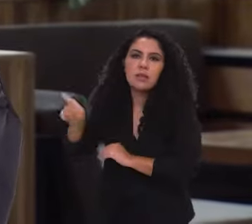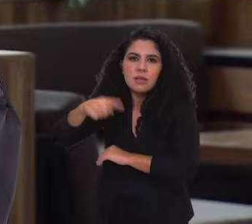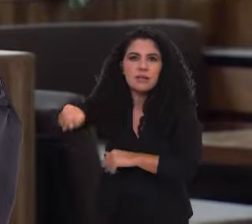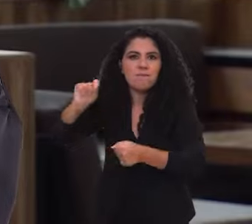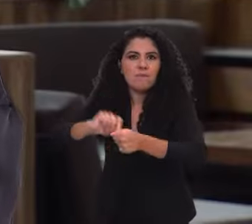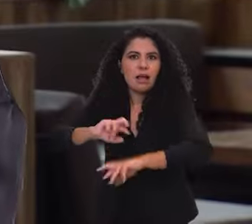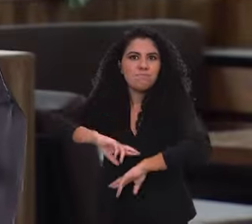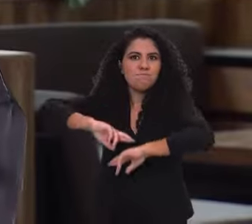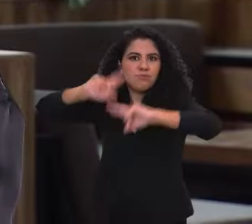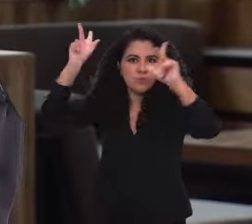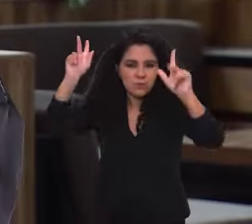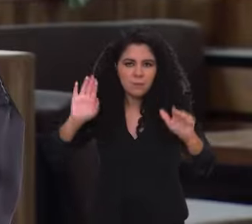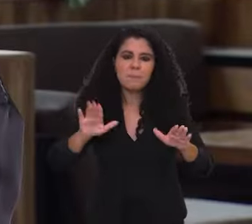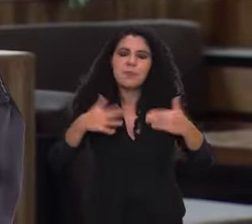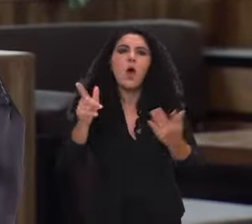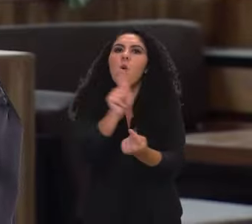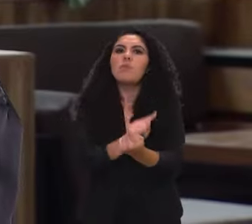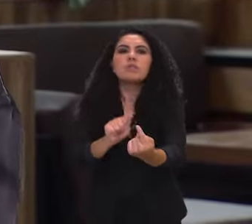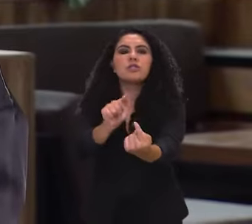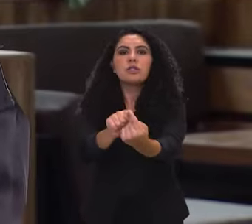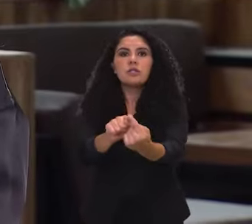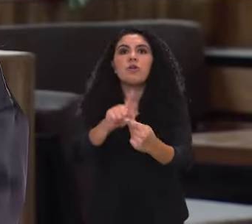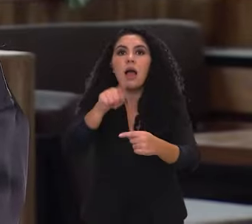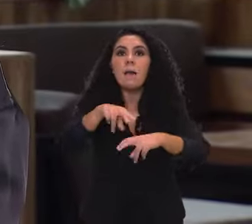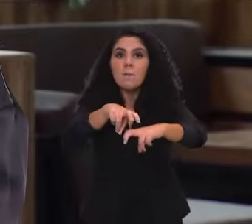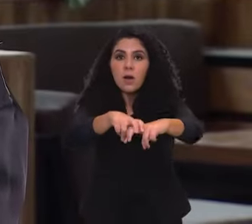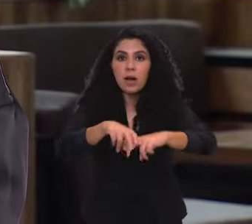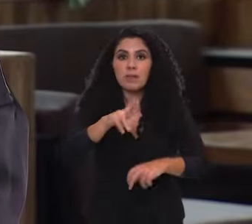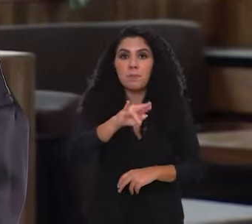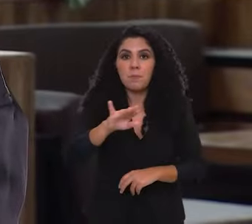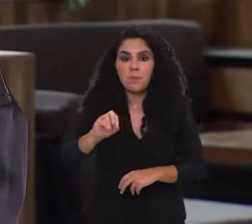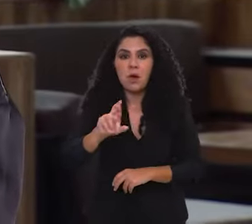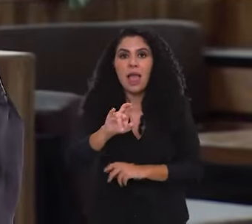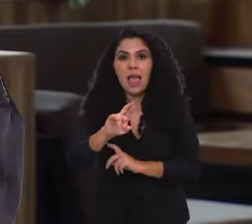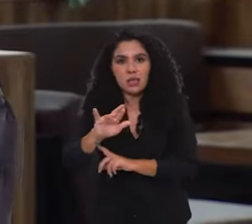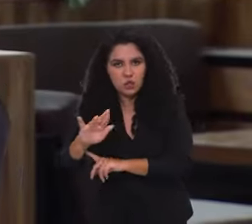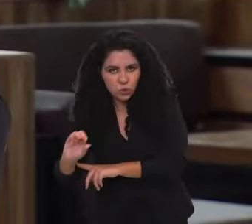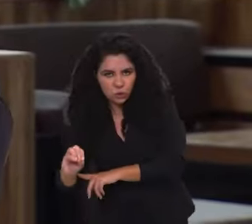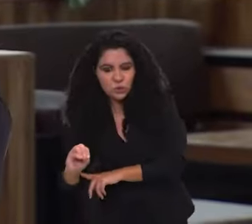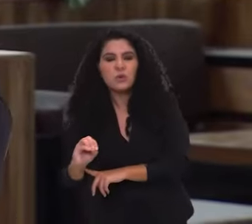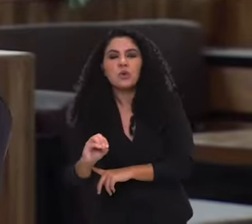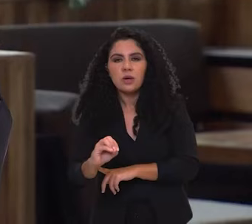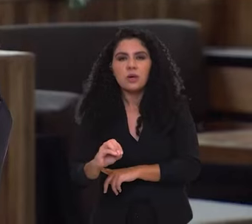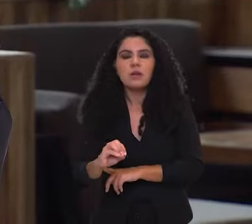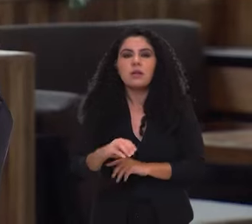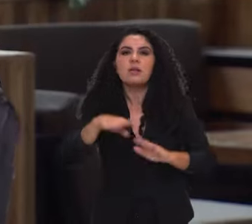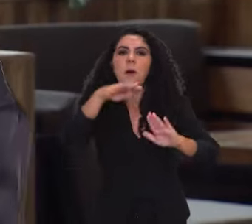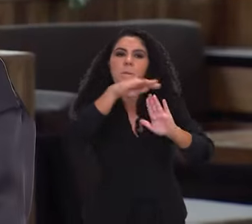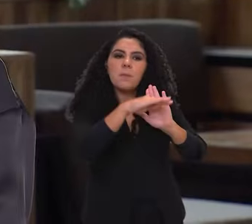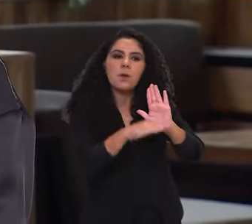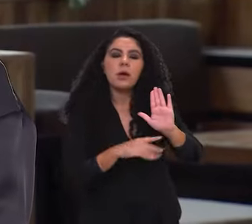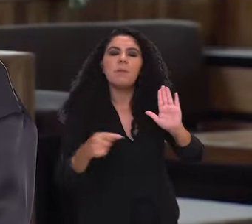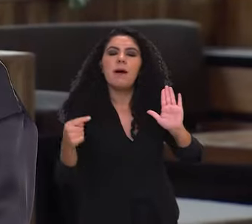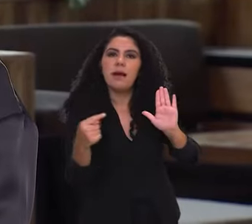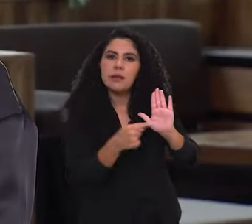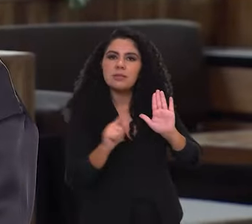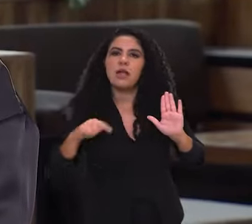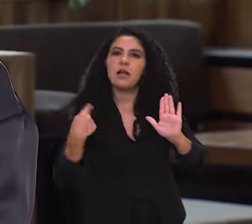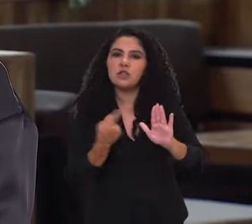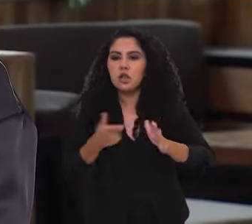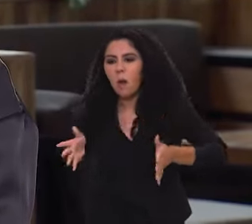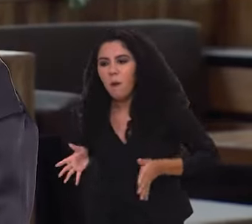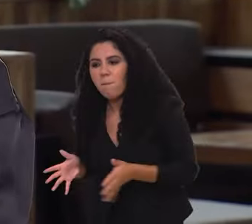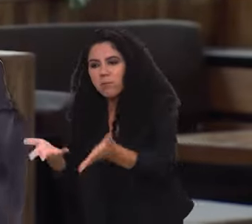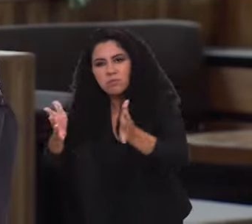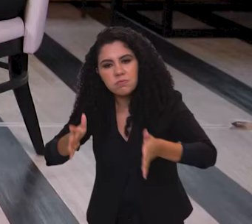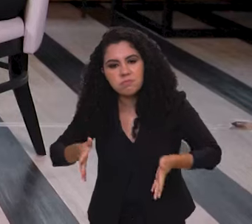esse diferencial. Então a ideia, a gente, por meio do Biorregio, do Programa de Fomento à Bioeconomia Regional, a gente